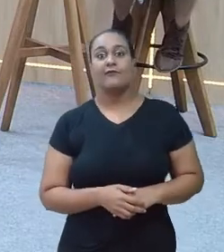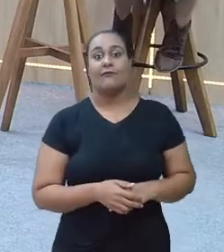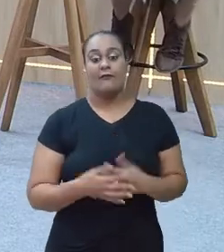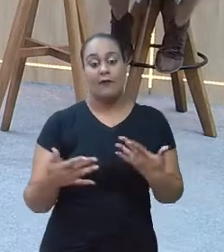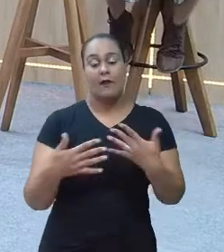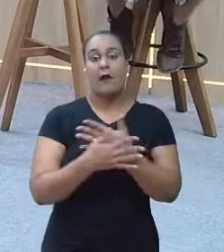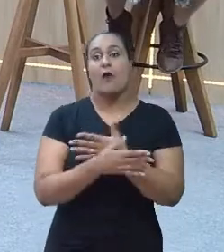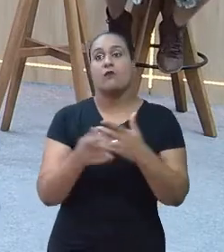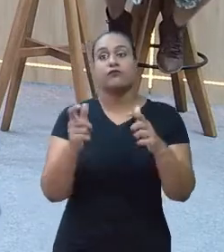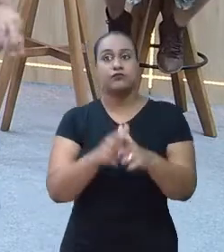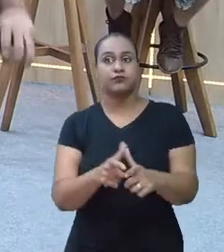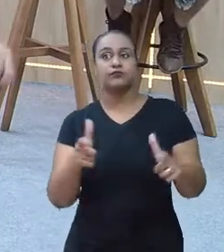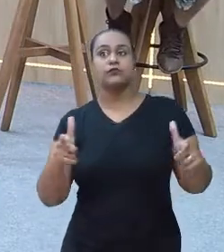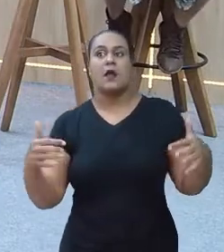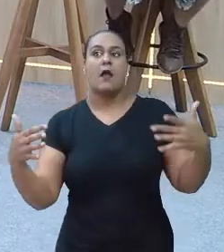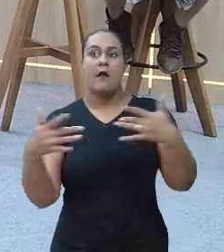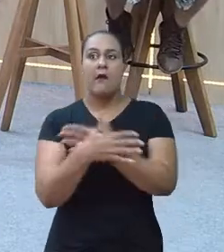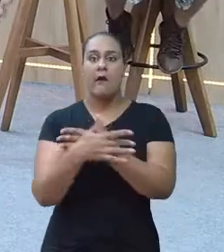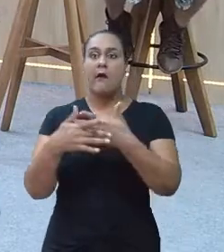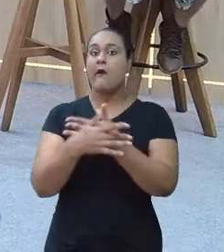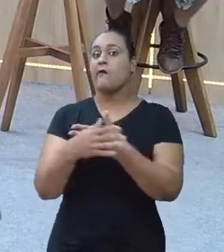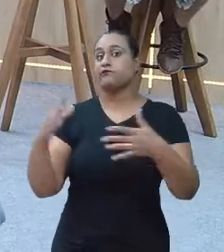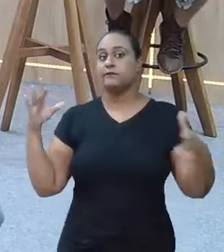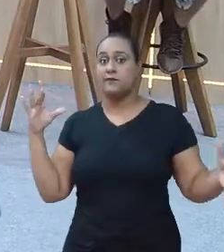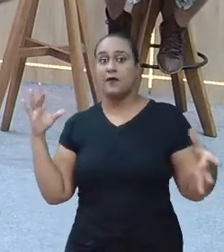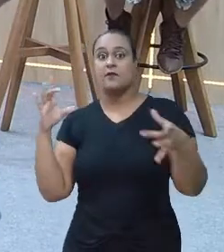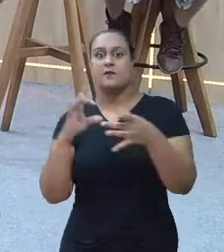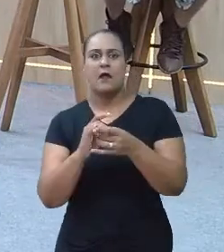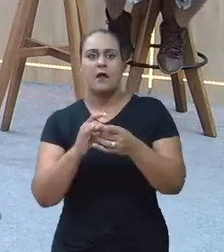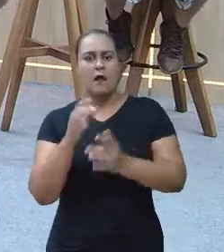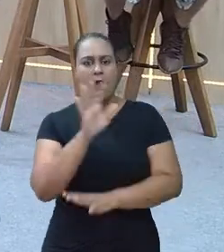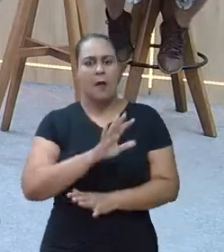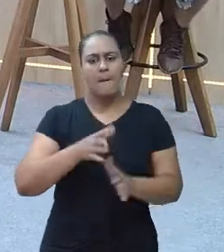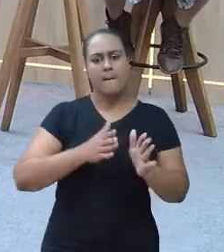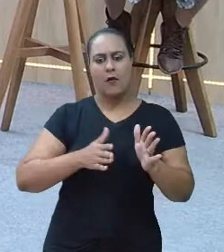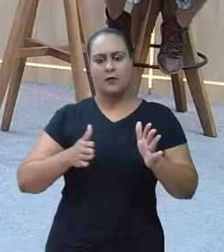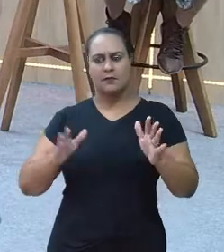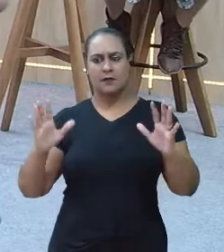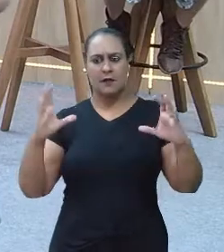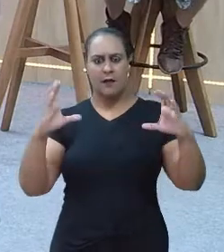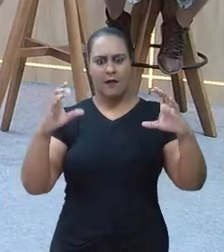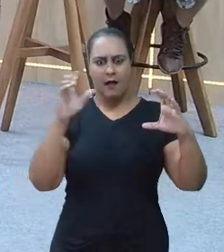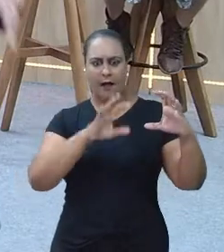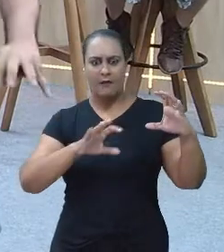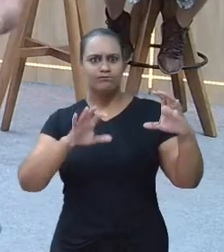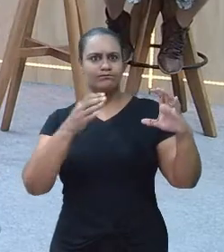a urbanização, as cidades que se juntam formam uma conurbação.